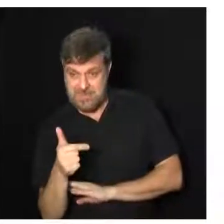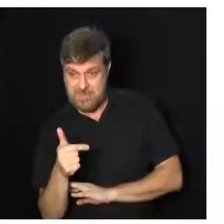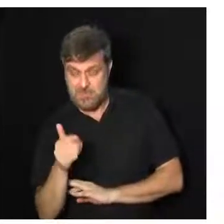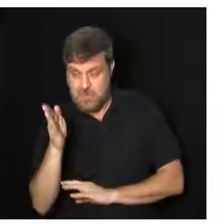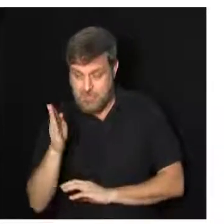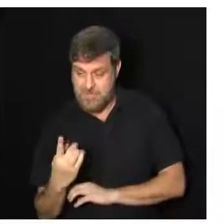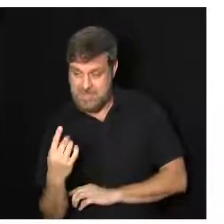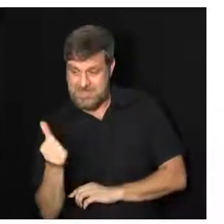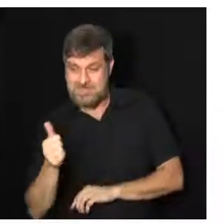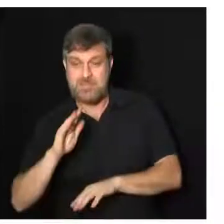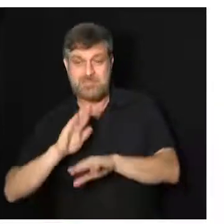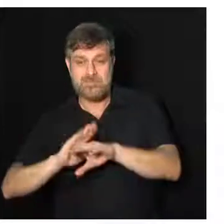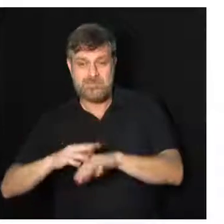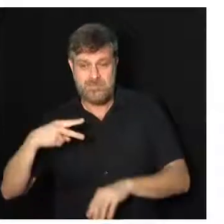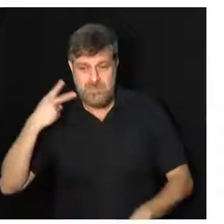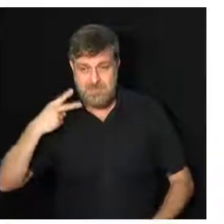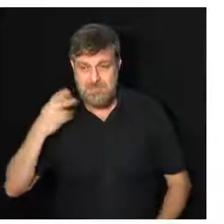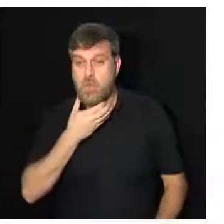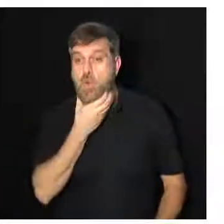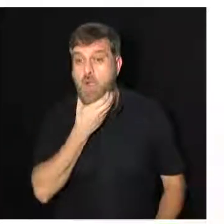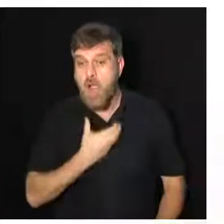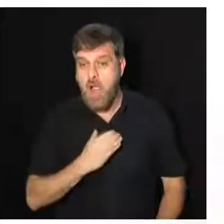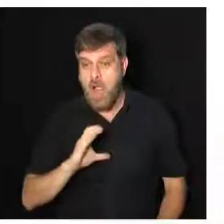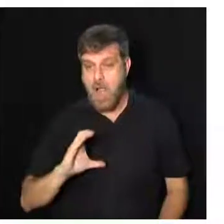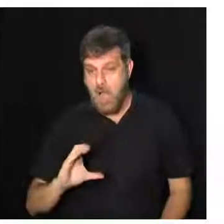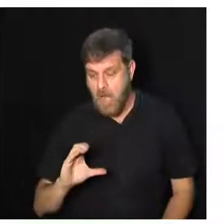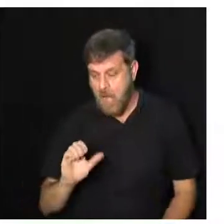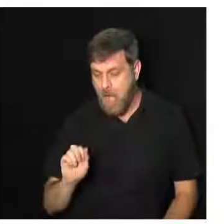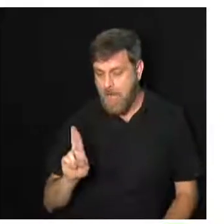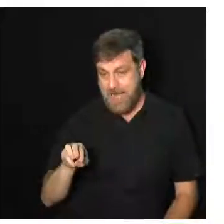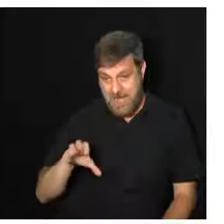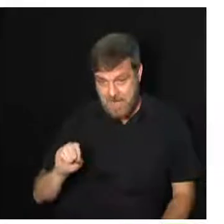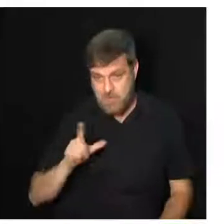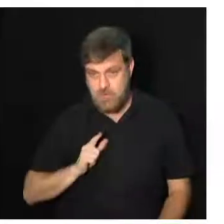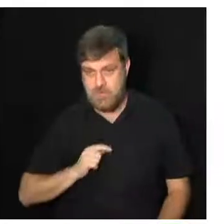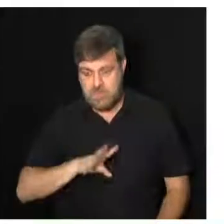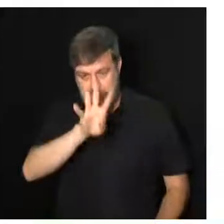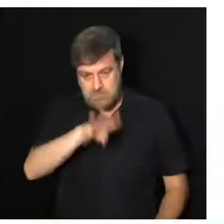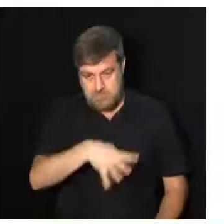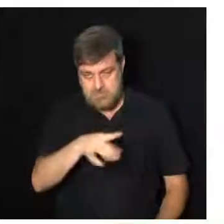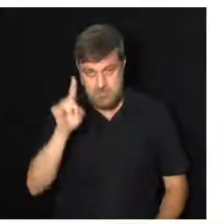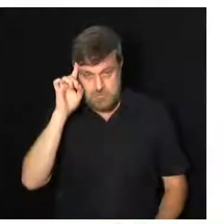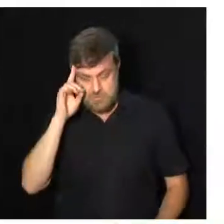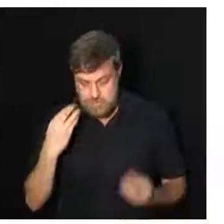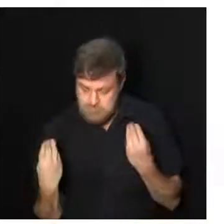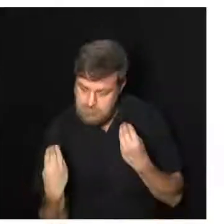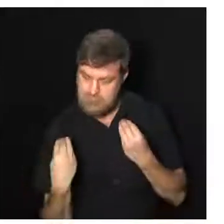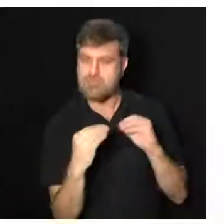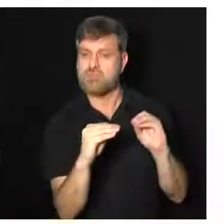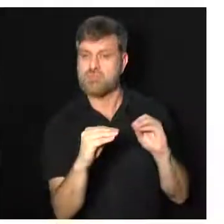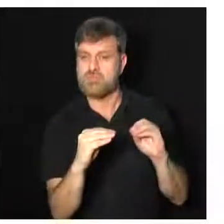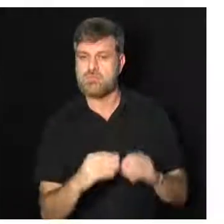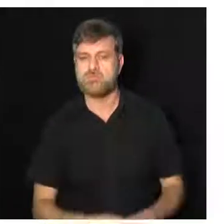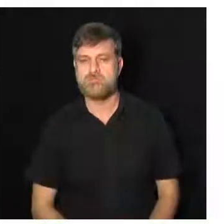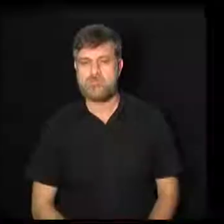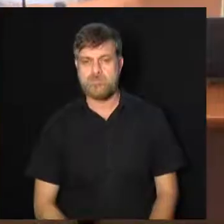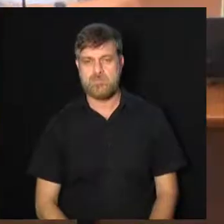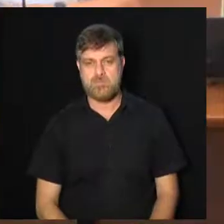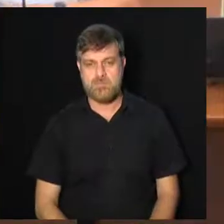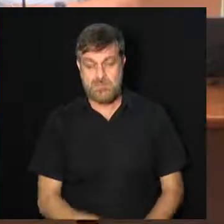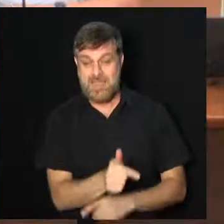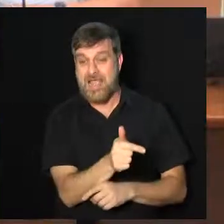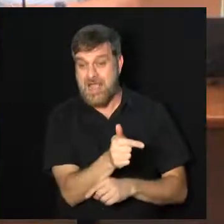2016, de autoria do vereador Carmo Luiz, que instituiu e incluiu no calendário oficial de eventos do município de Campinas